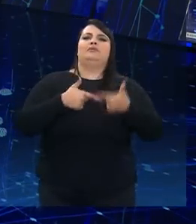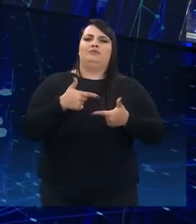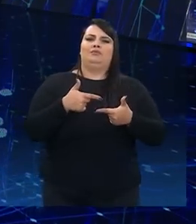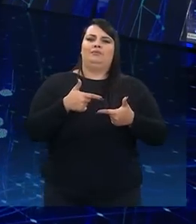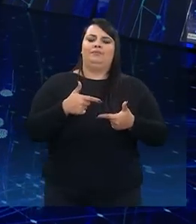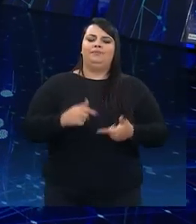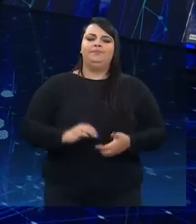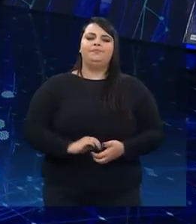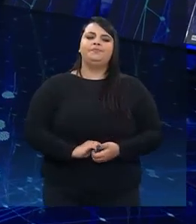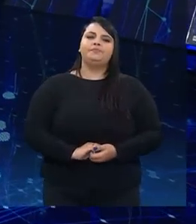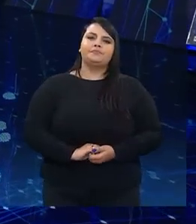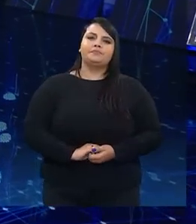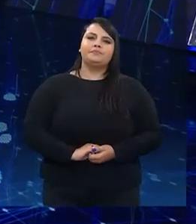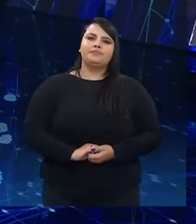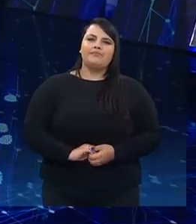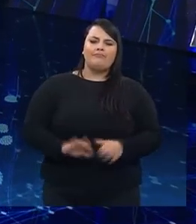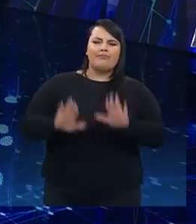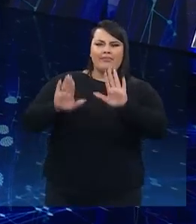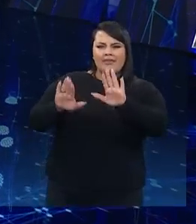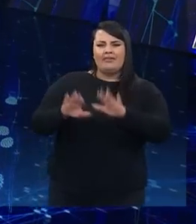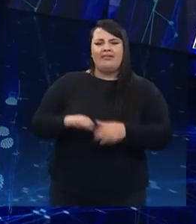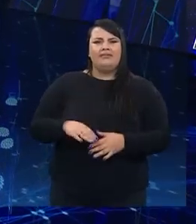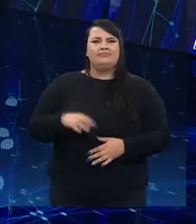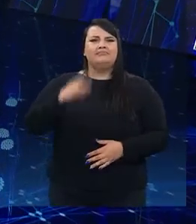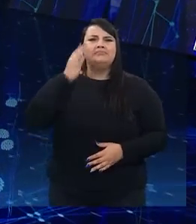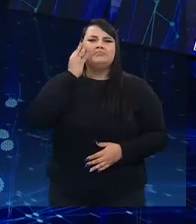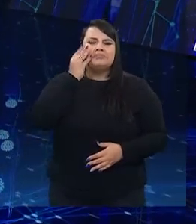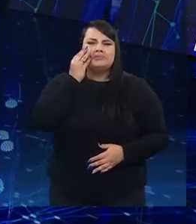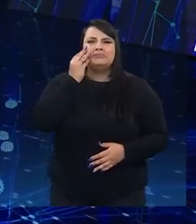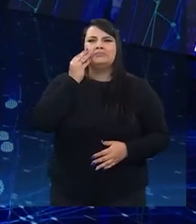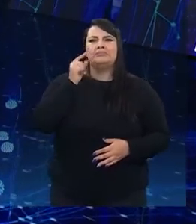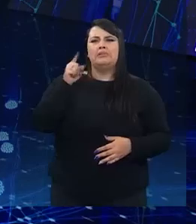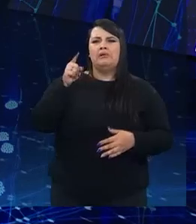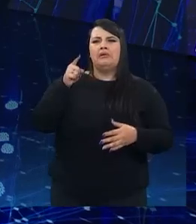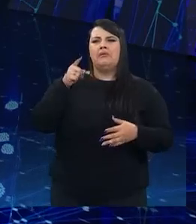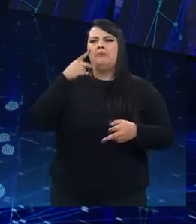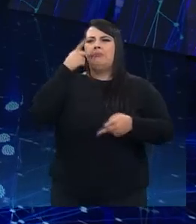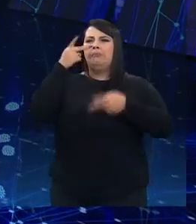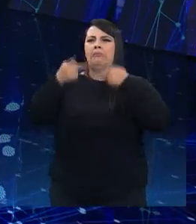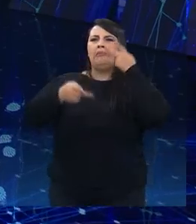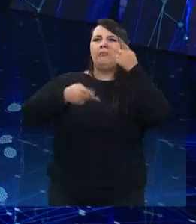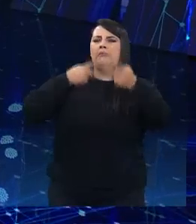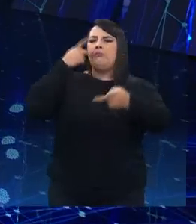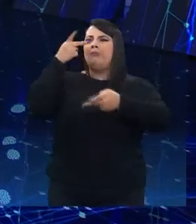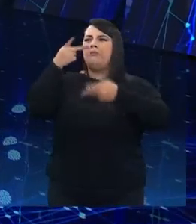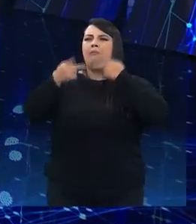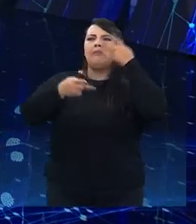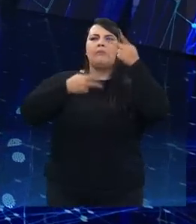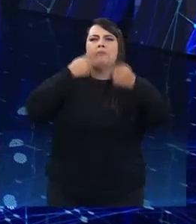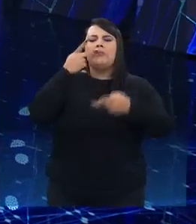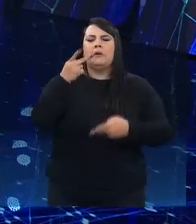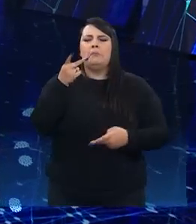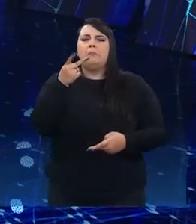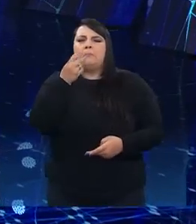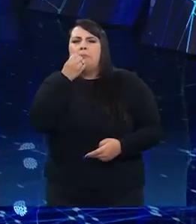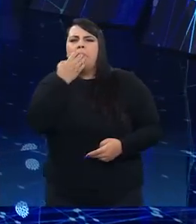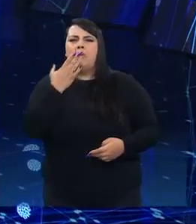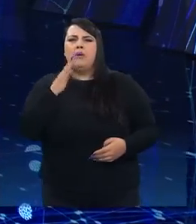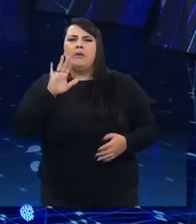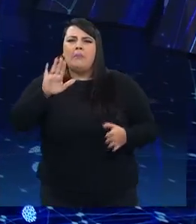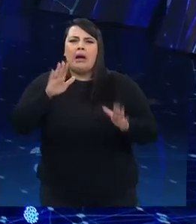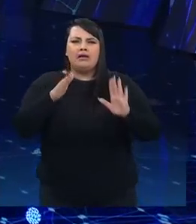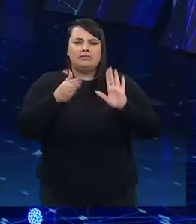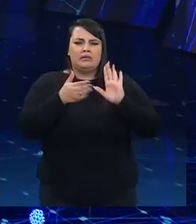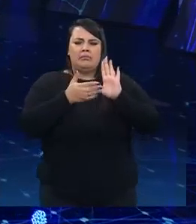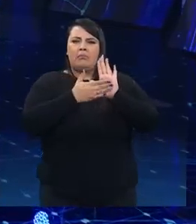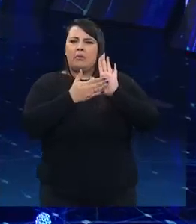Tarcísio, sinceramente, eu acho que por melhor que sejam suas intenções, você não vai tirar essas coisas do papel simplesmente porque elas não estão no orçamento federal